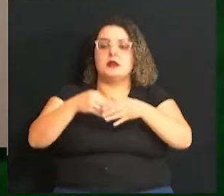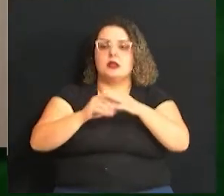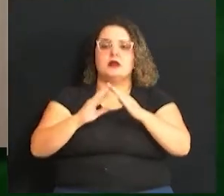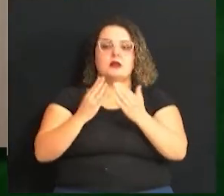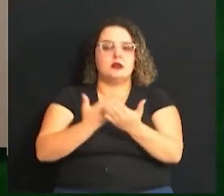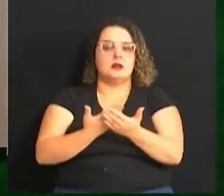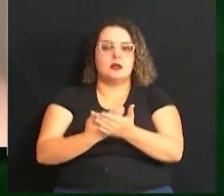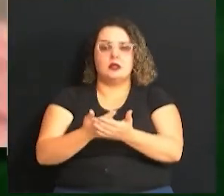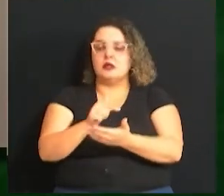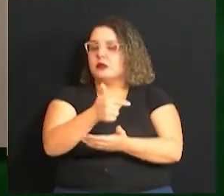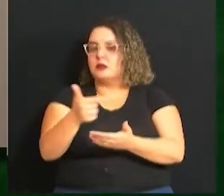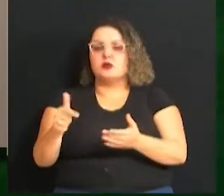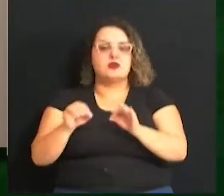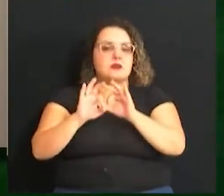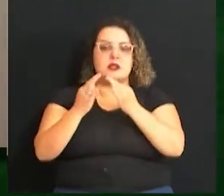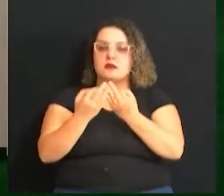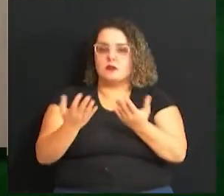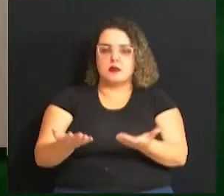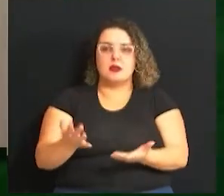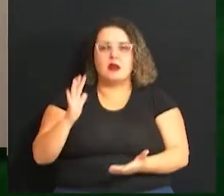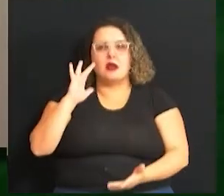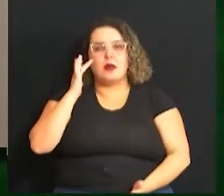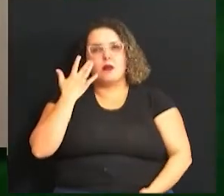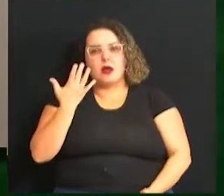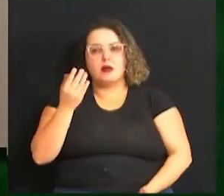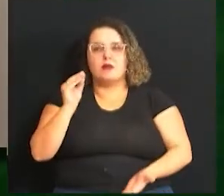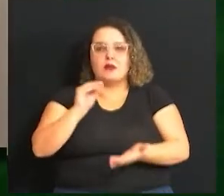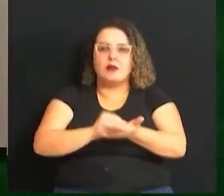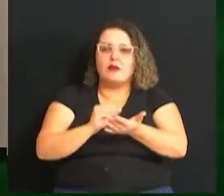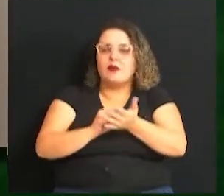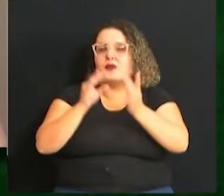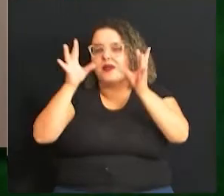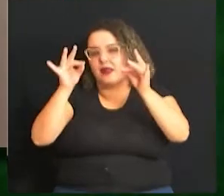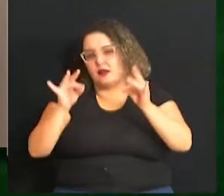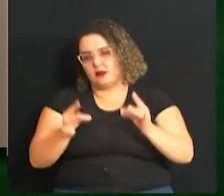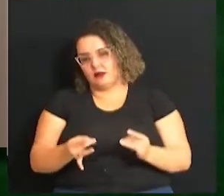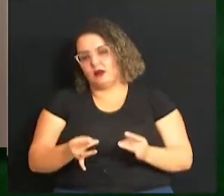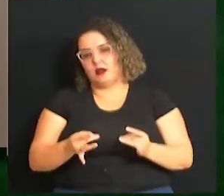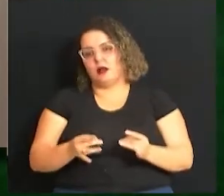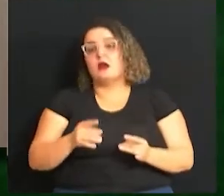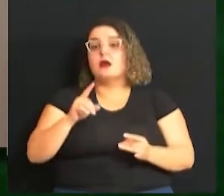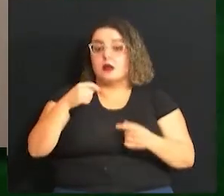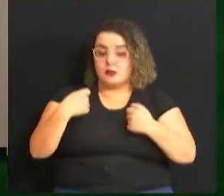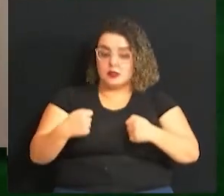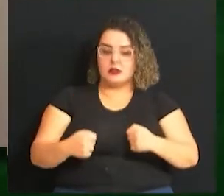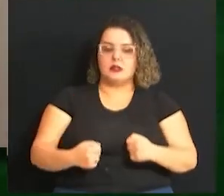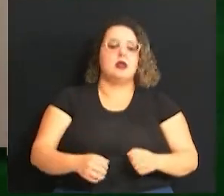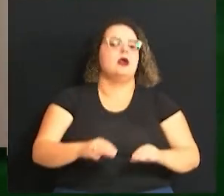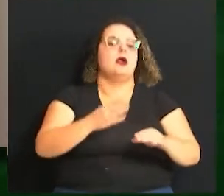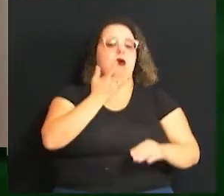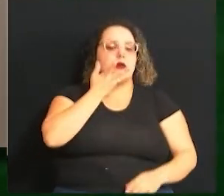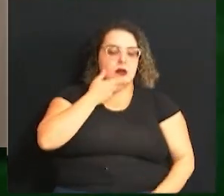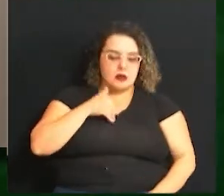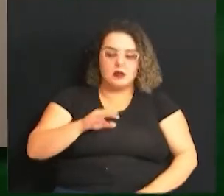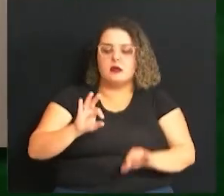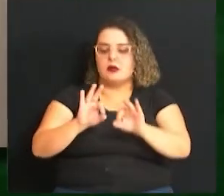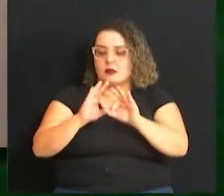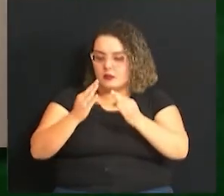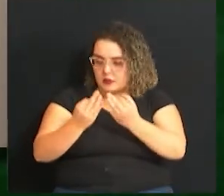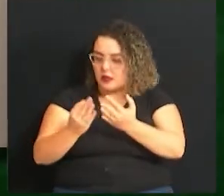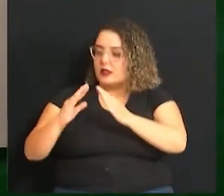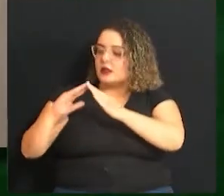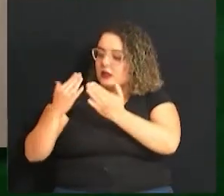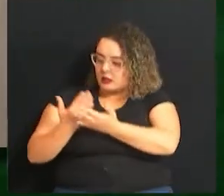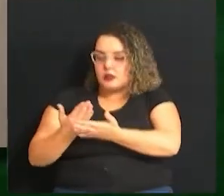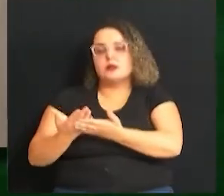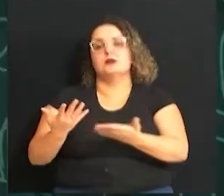trabalho só nas escolas, sem englobar as famílias, eu acho que ficaria faltando. É necessário esse tripé, a criança, a família e